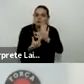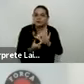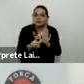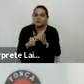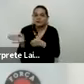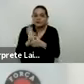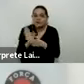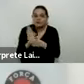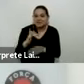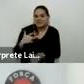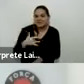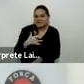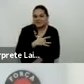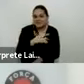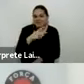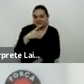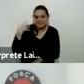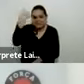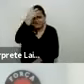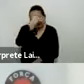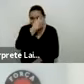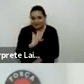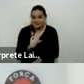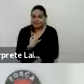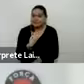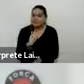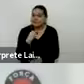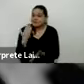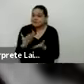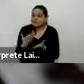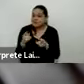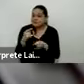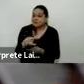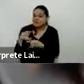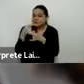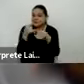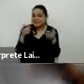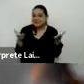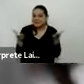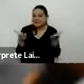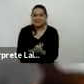não dá para perder. É com você, Fernando.